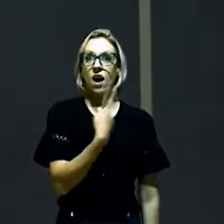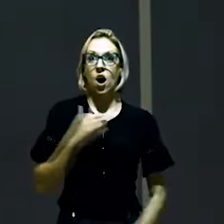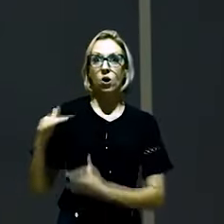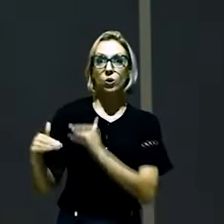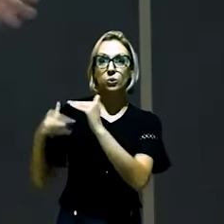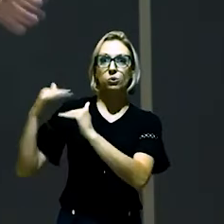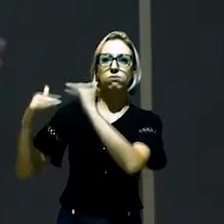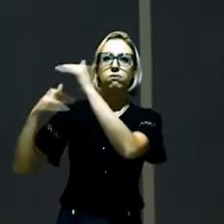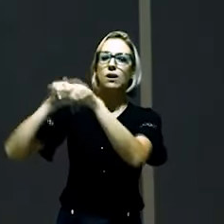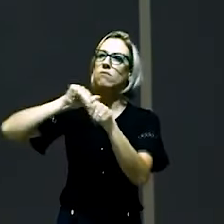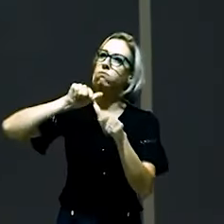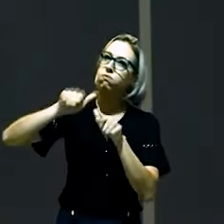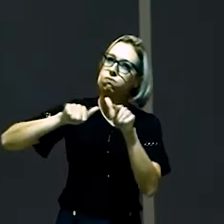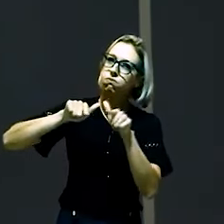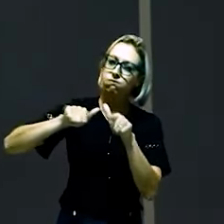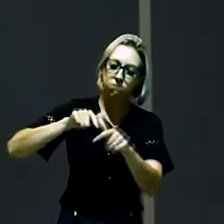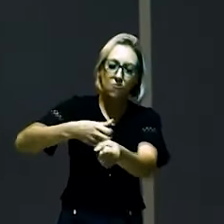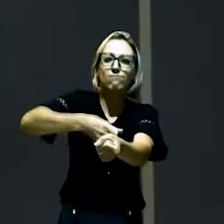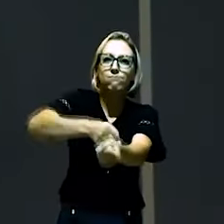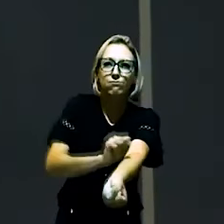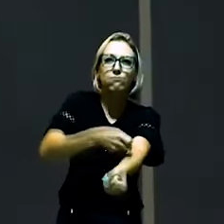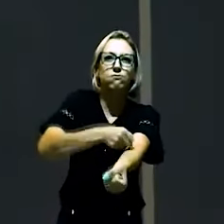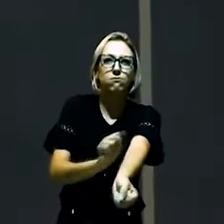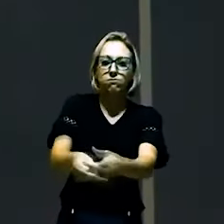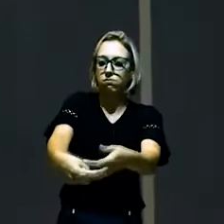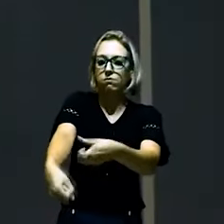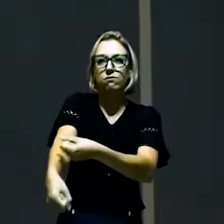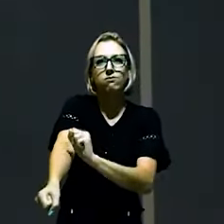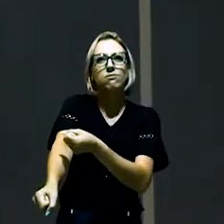de achar que não existe limite para a gente,